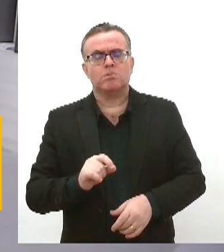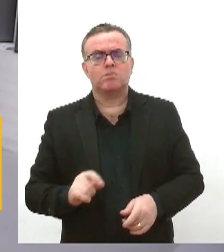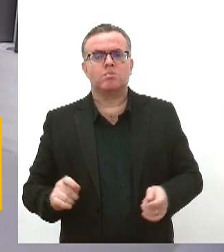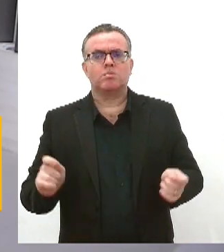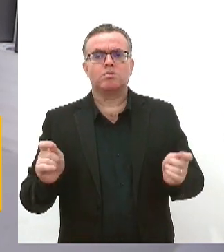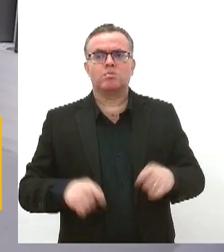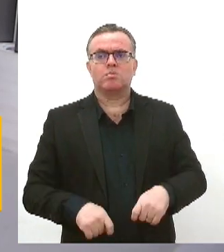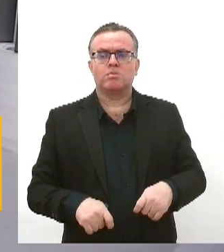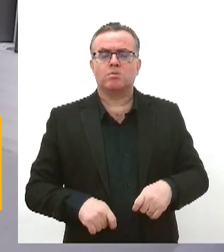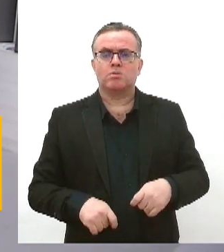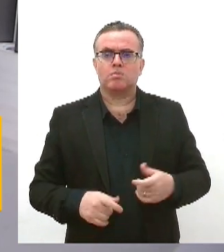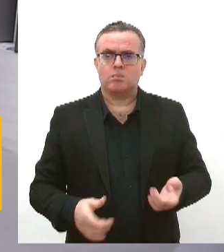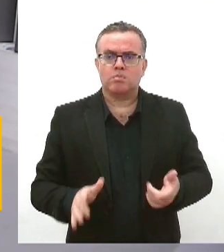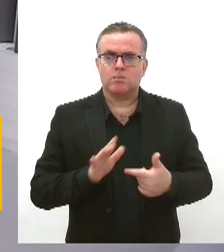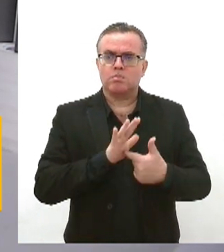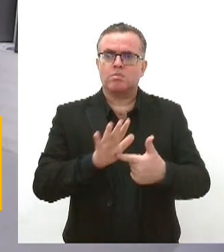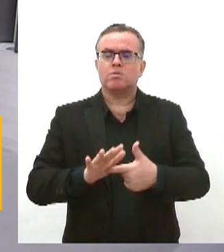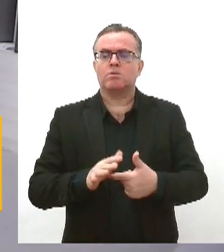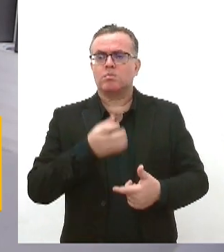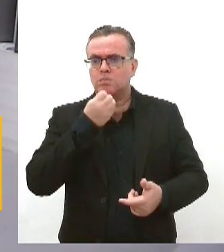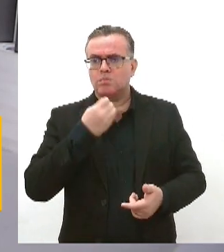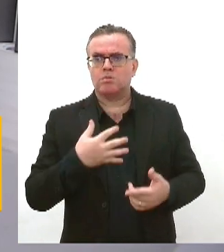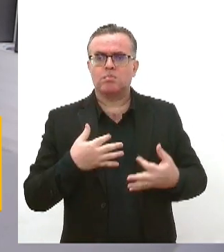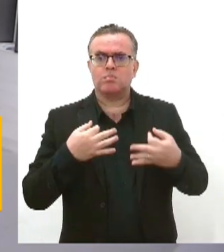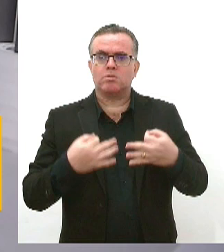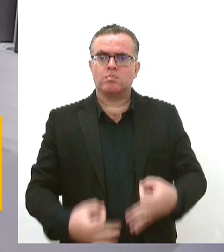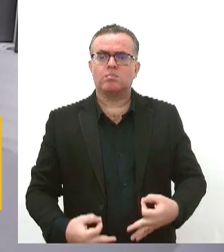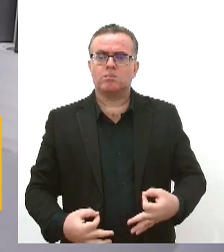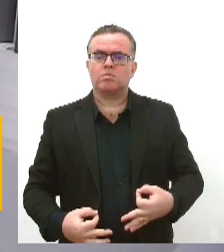bons exemplos, né? É uma grande